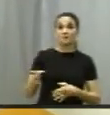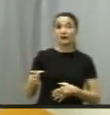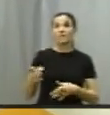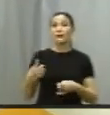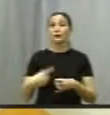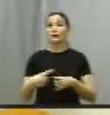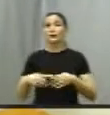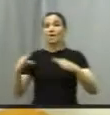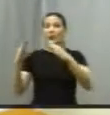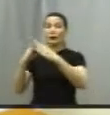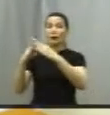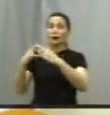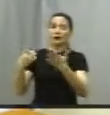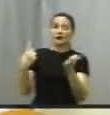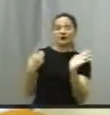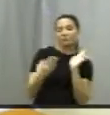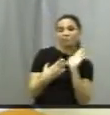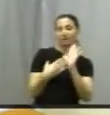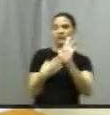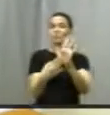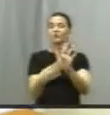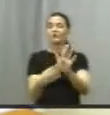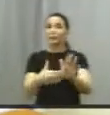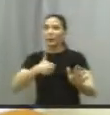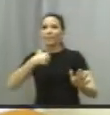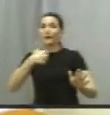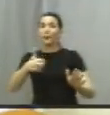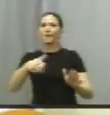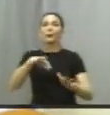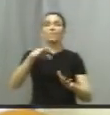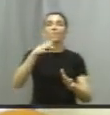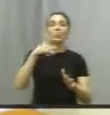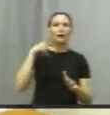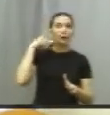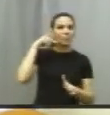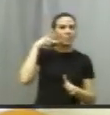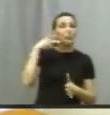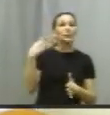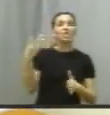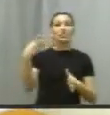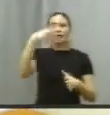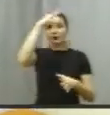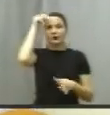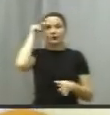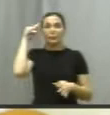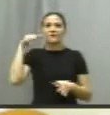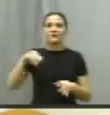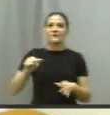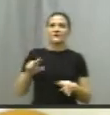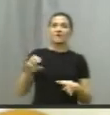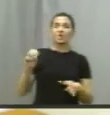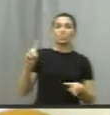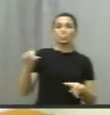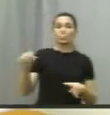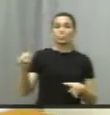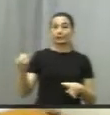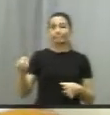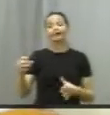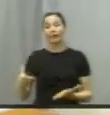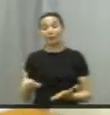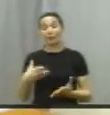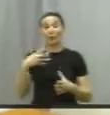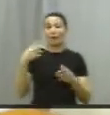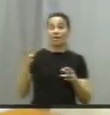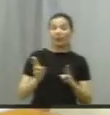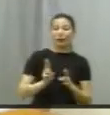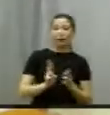é sim uma marca positiva do governo do prefeito Marcelo Barbieri. E a gente tem que ter a capacidade de reconhecer as ações positivas do